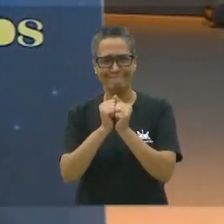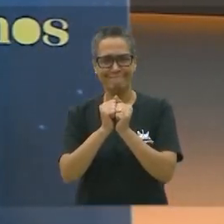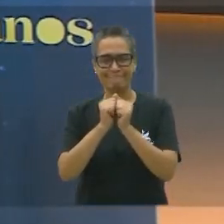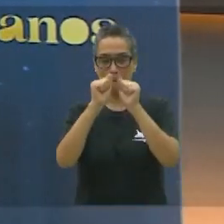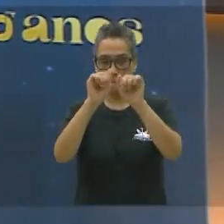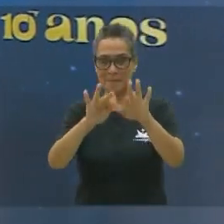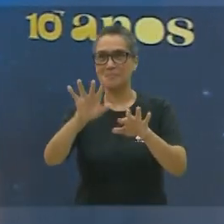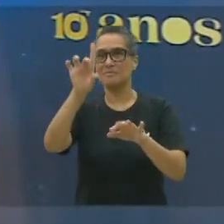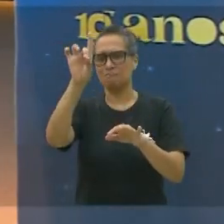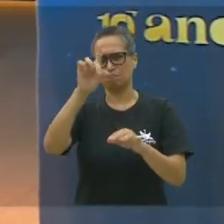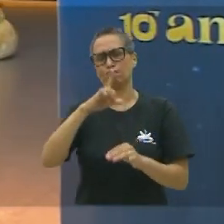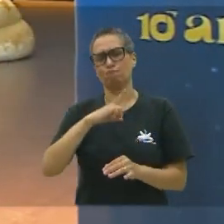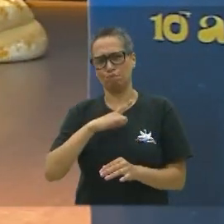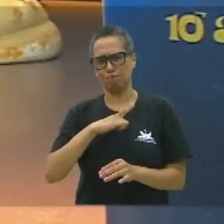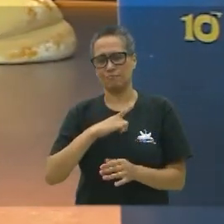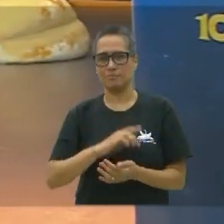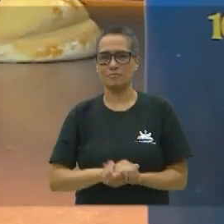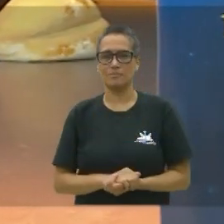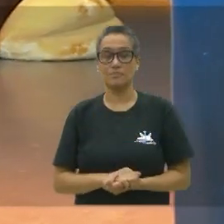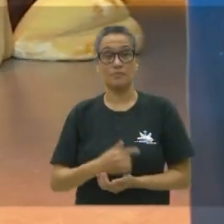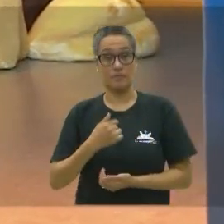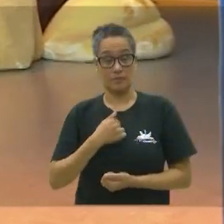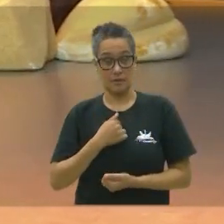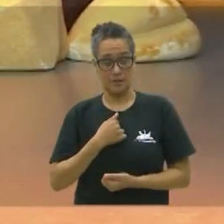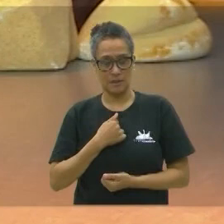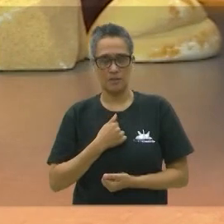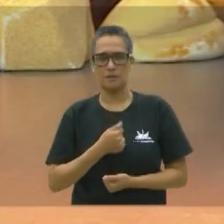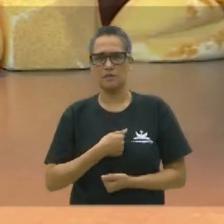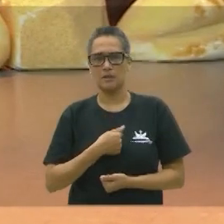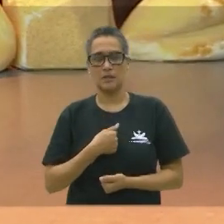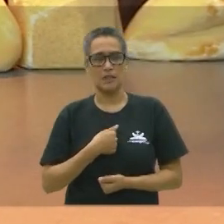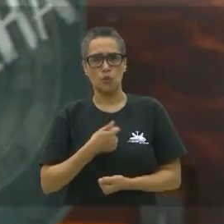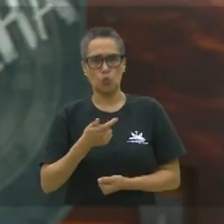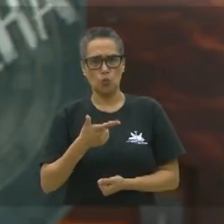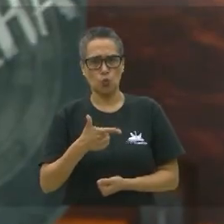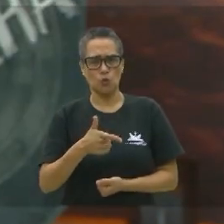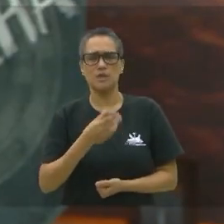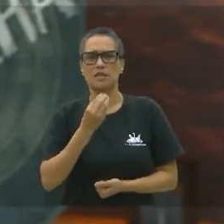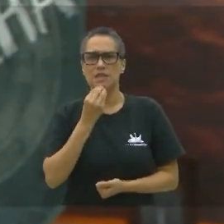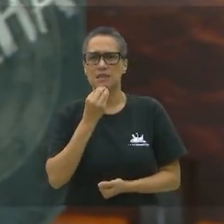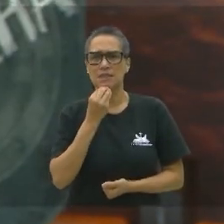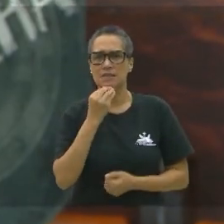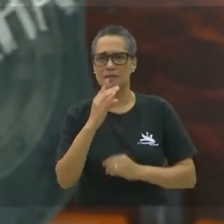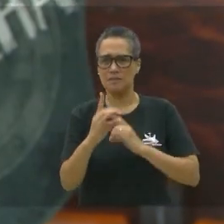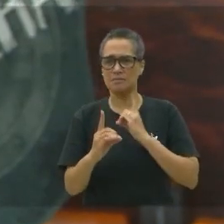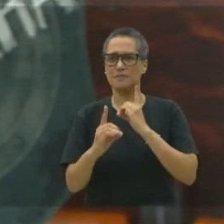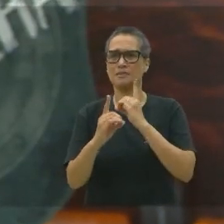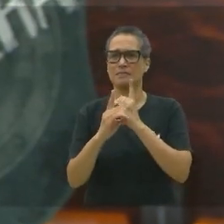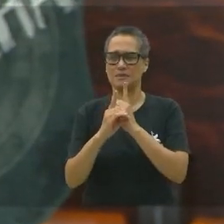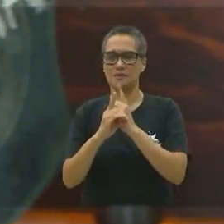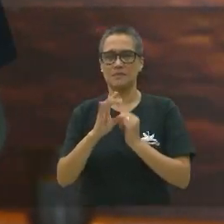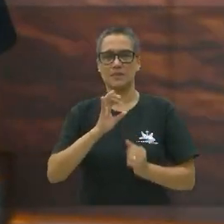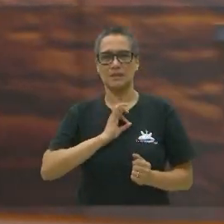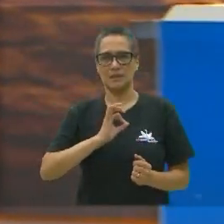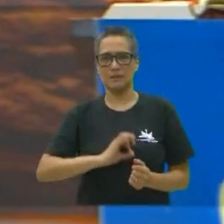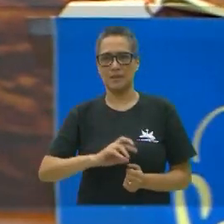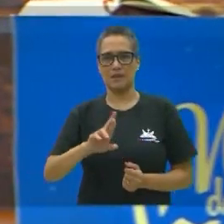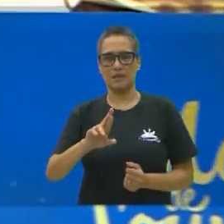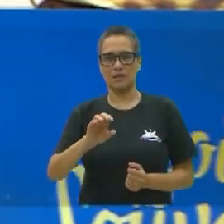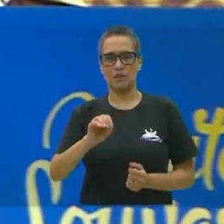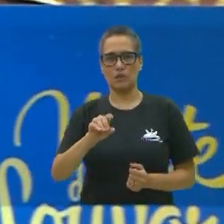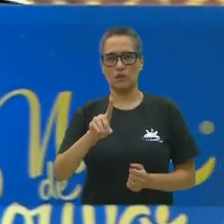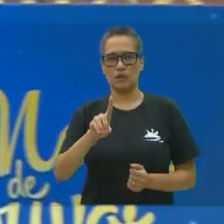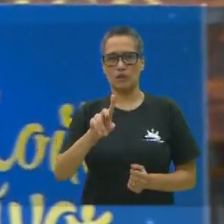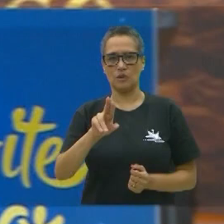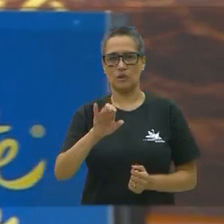Deus. Eu sou, para aqueles que eu não tive a oportunidade ainda de me encontrar, eu sou o Padre Rodrigo Natal,